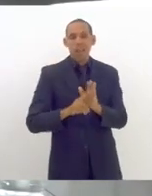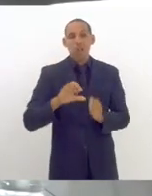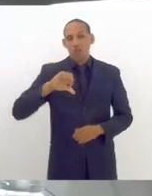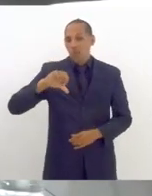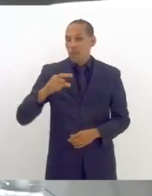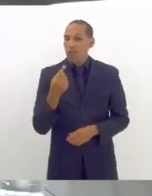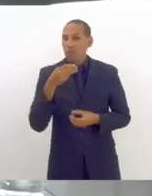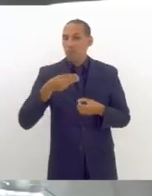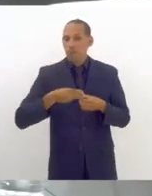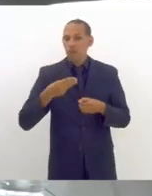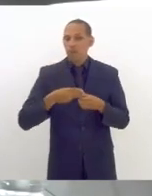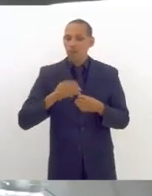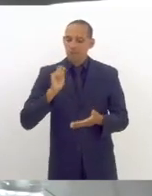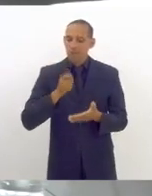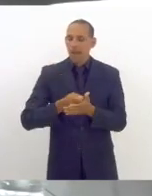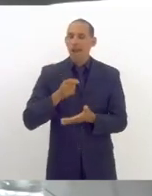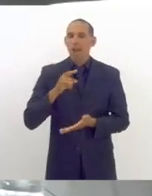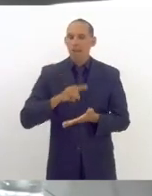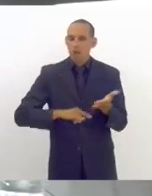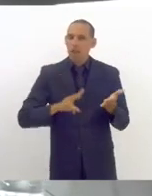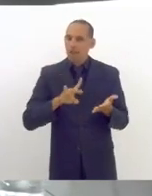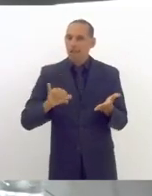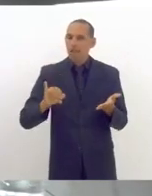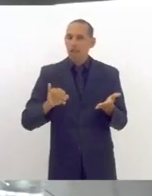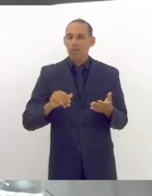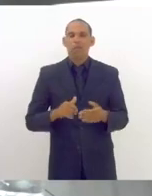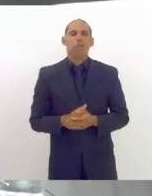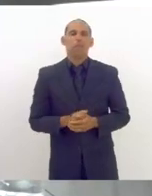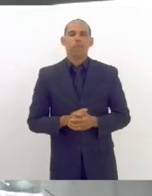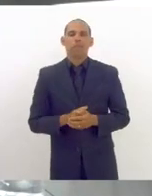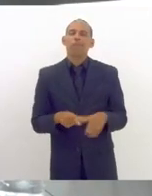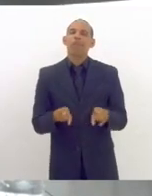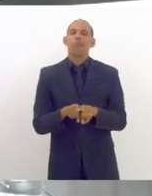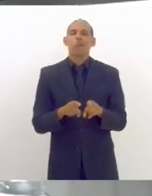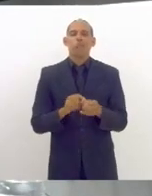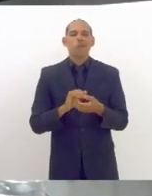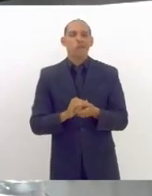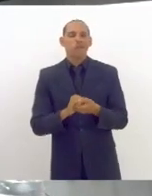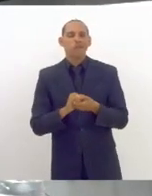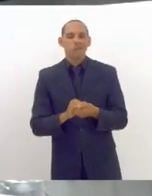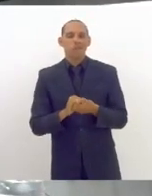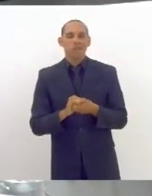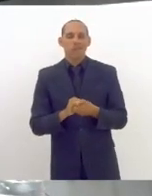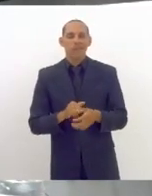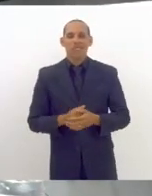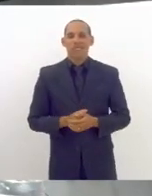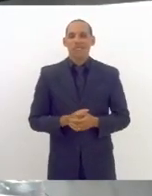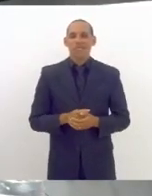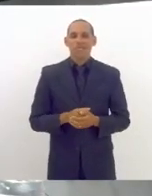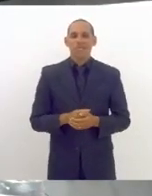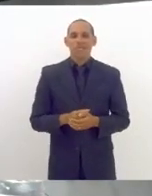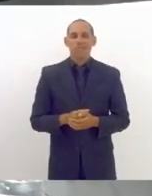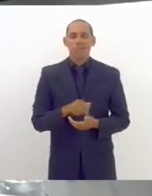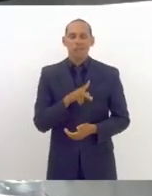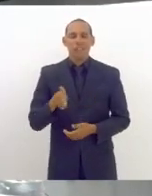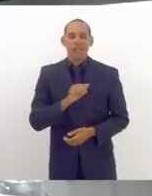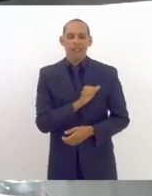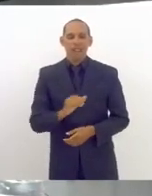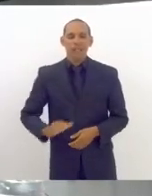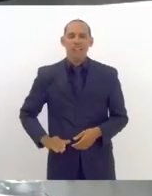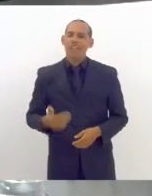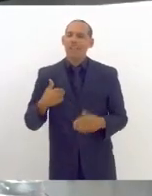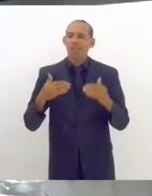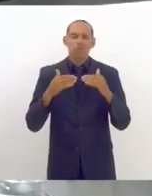municípios que vão pagar essa conta e também complementar Presidente André Siciliano Eu